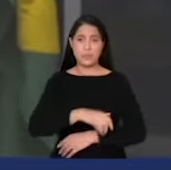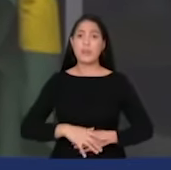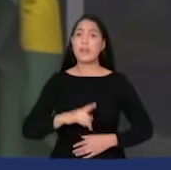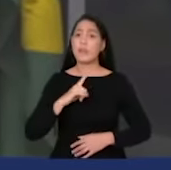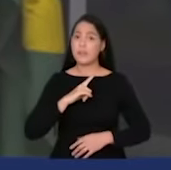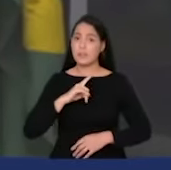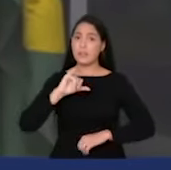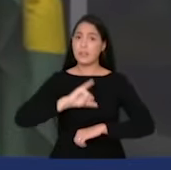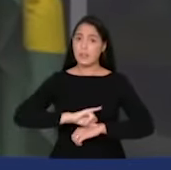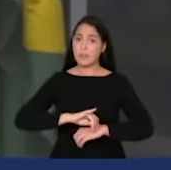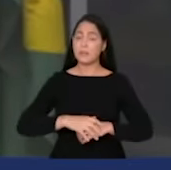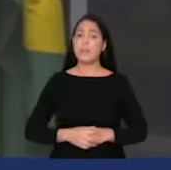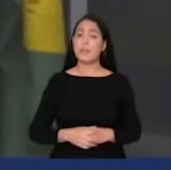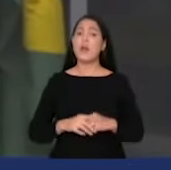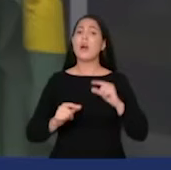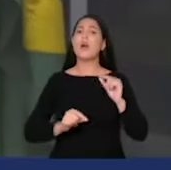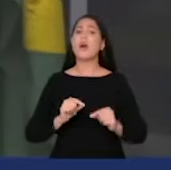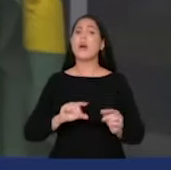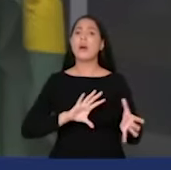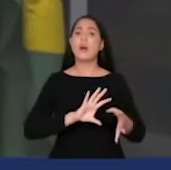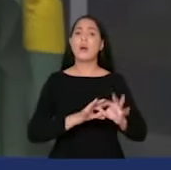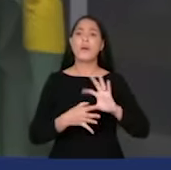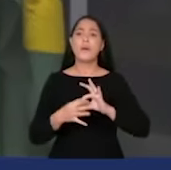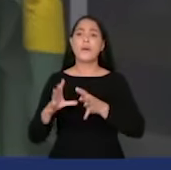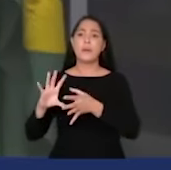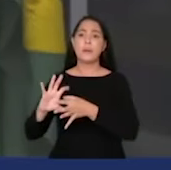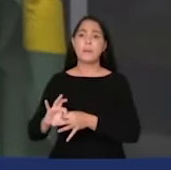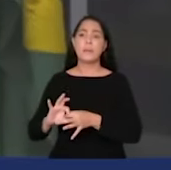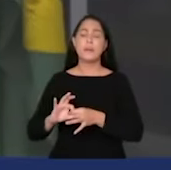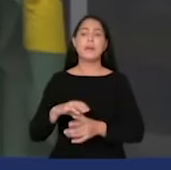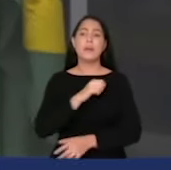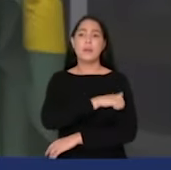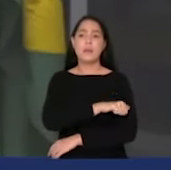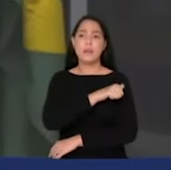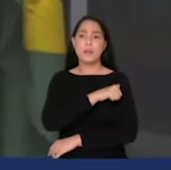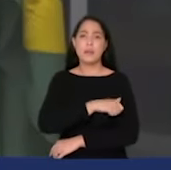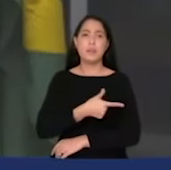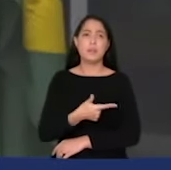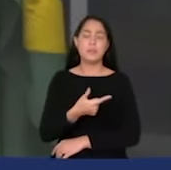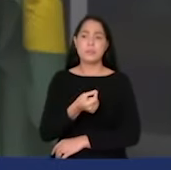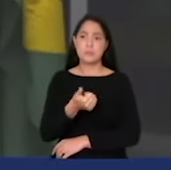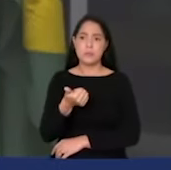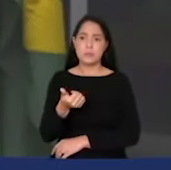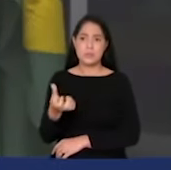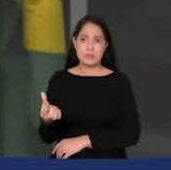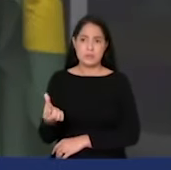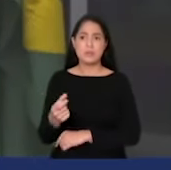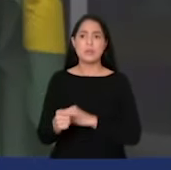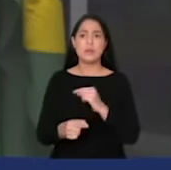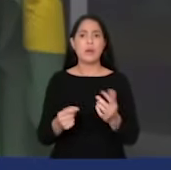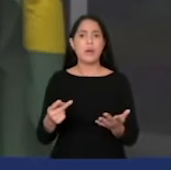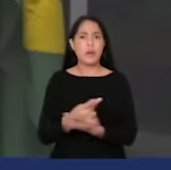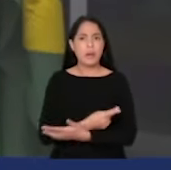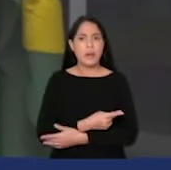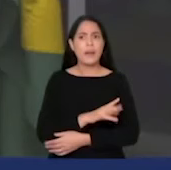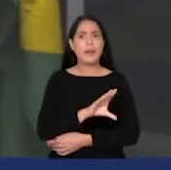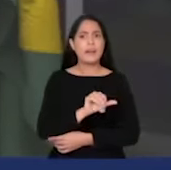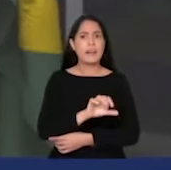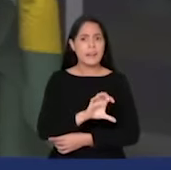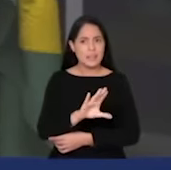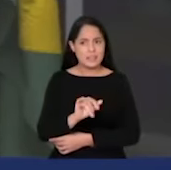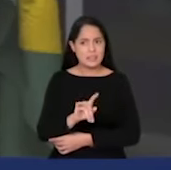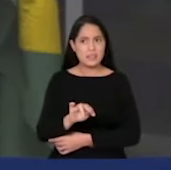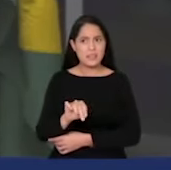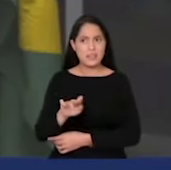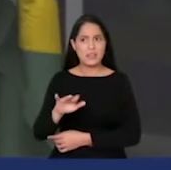Jogos Olímpicos Rio 2016, caça-níqueis é modalidade esportiva. A prefeitura do Rio de